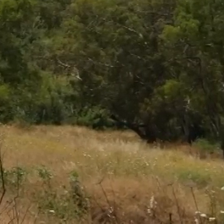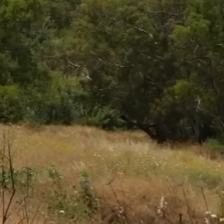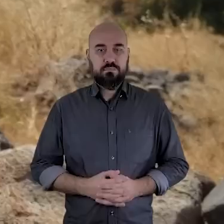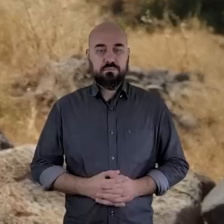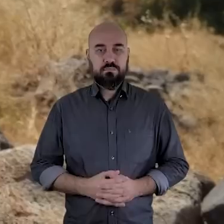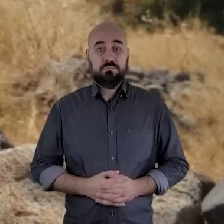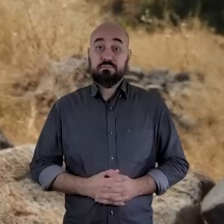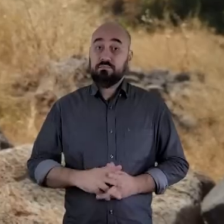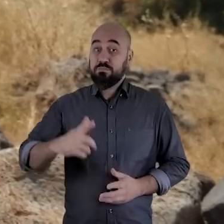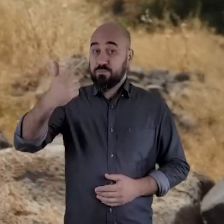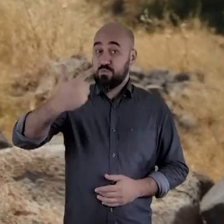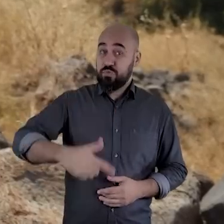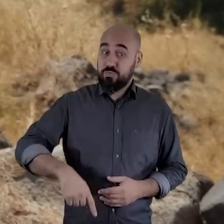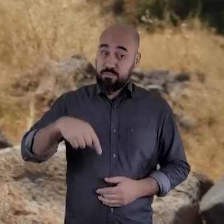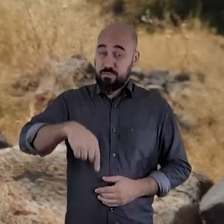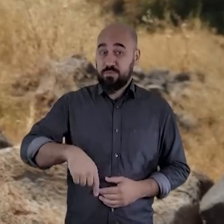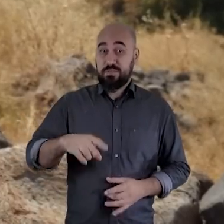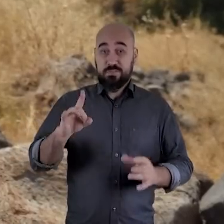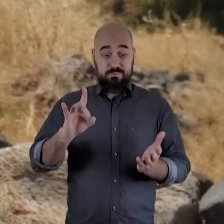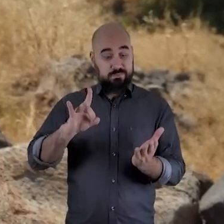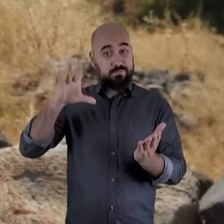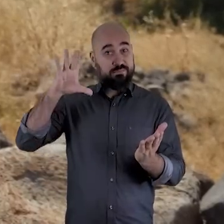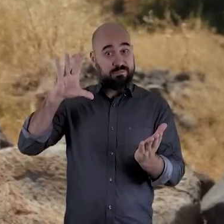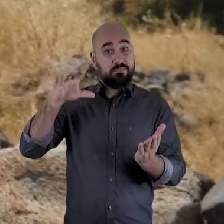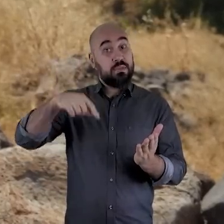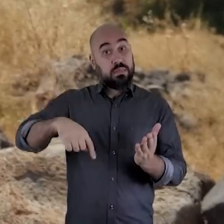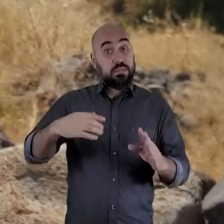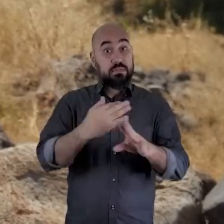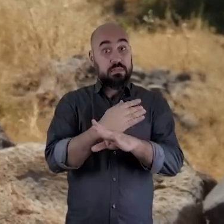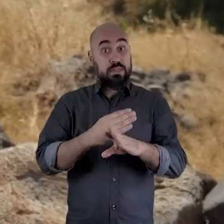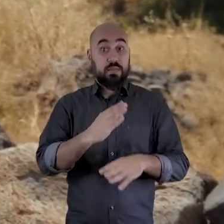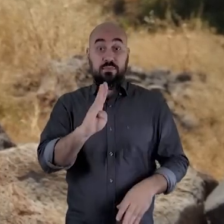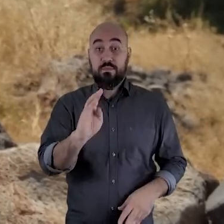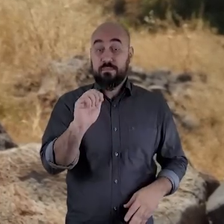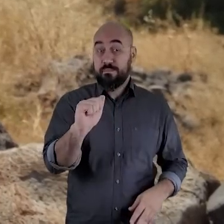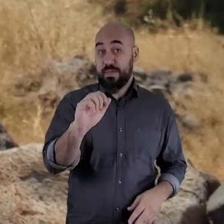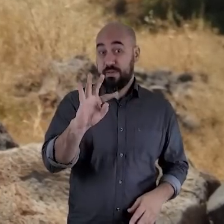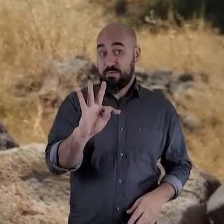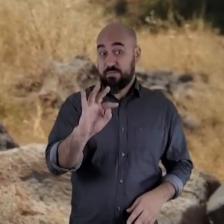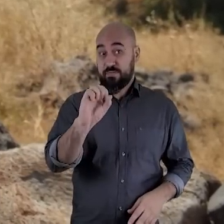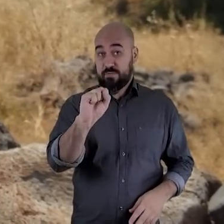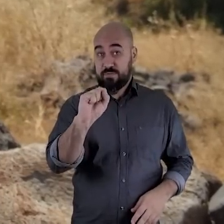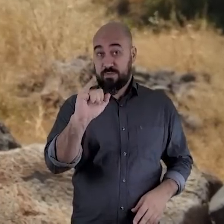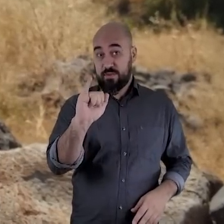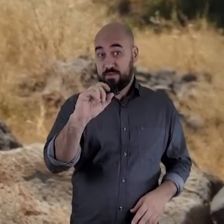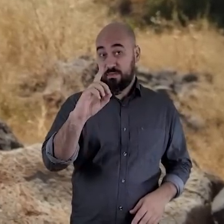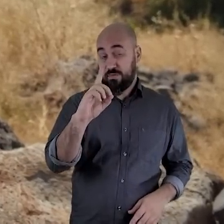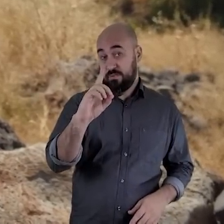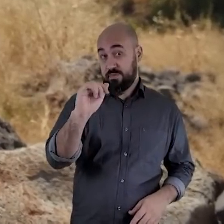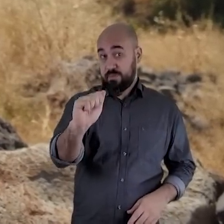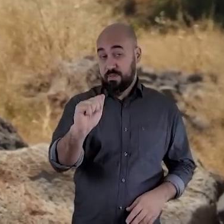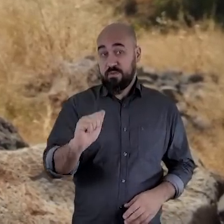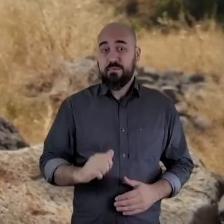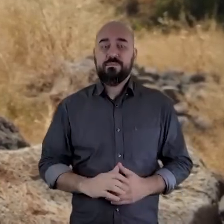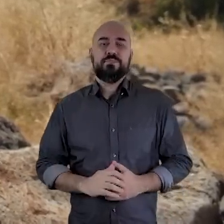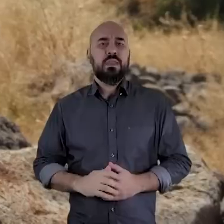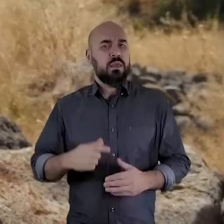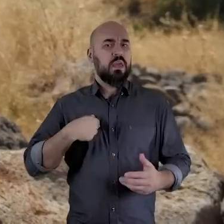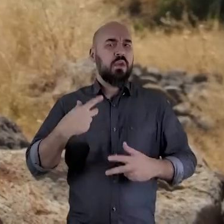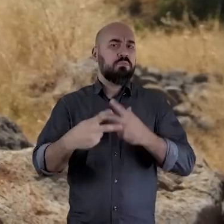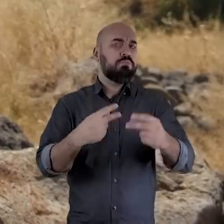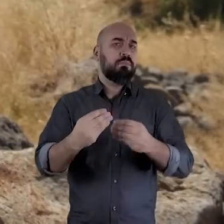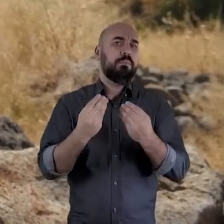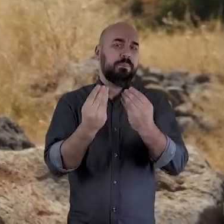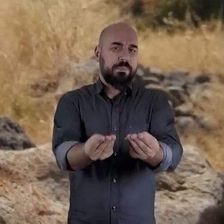De volta com o programa Evidências, aqui da cidade de Betsaida, o provável sítio de Betsaida, e eu quero oferecer um presente para você.